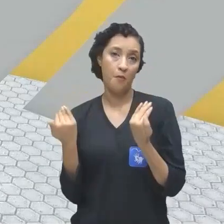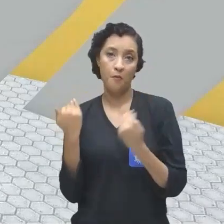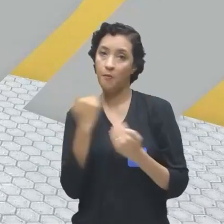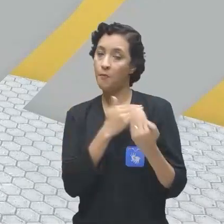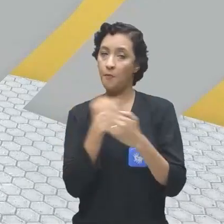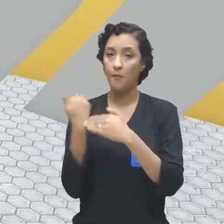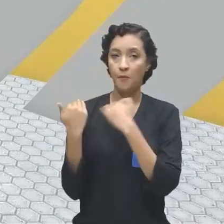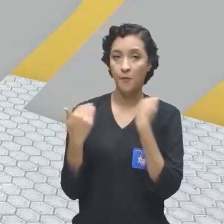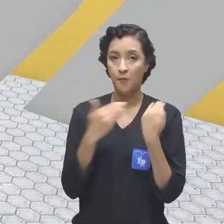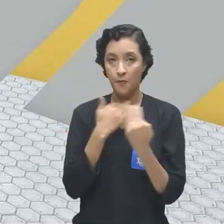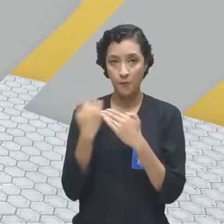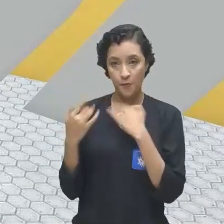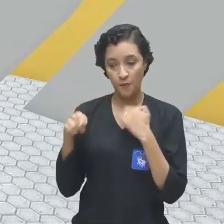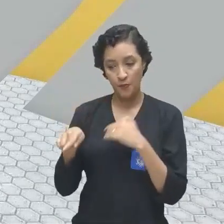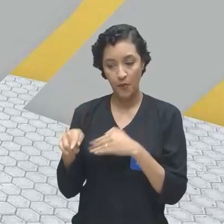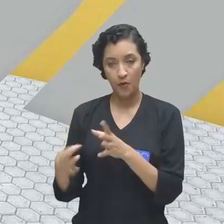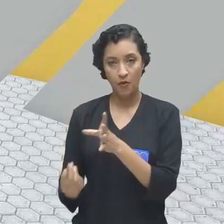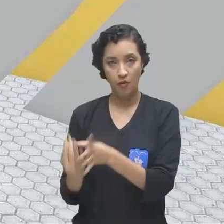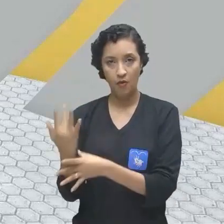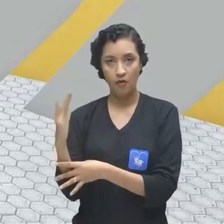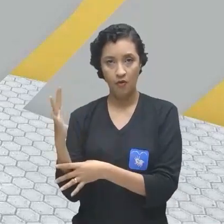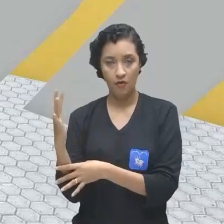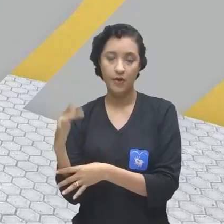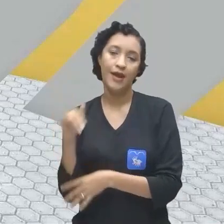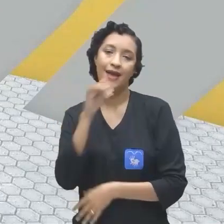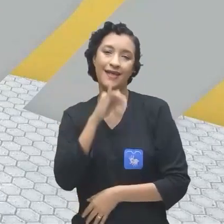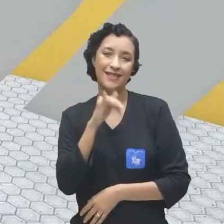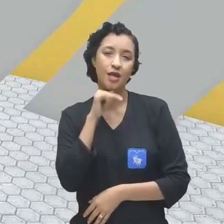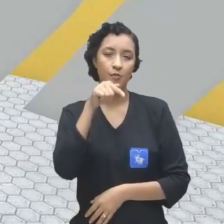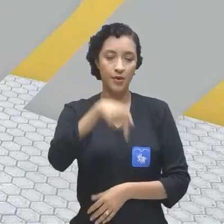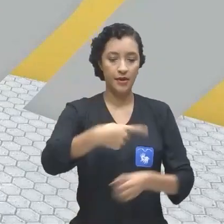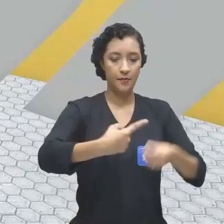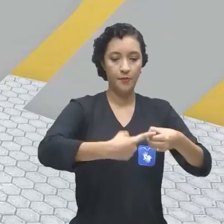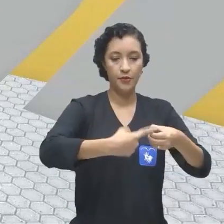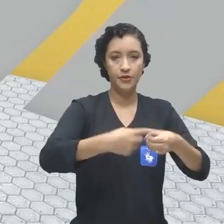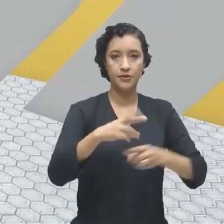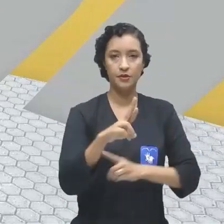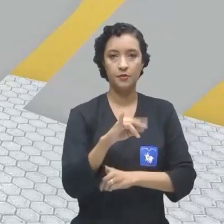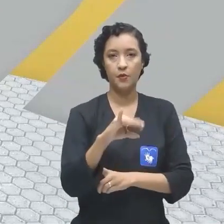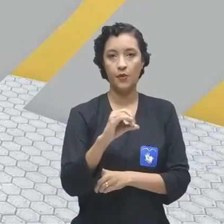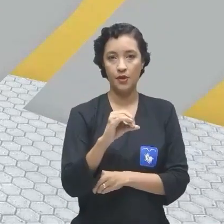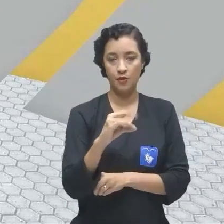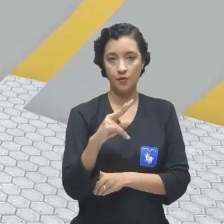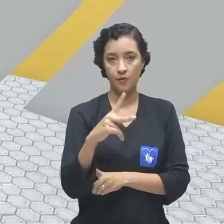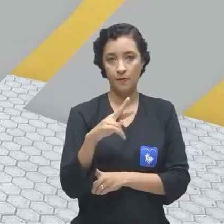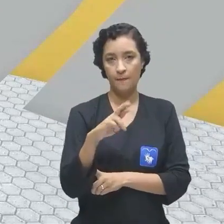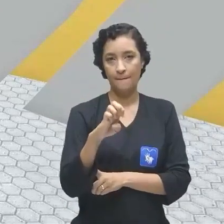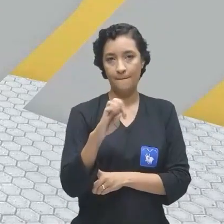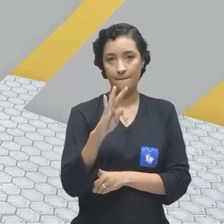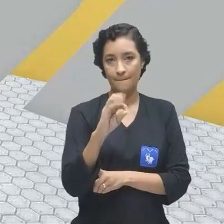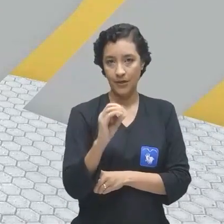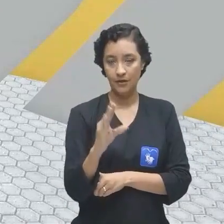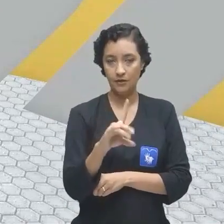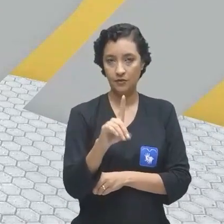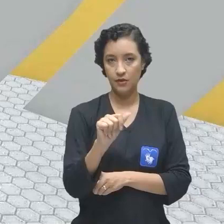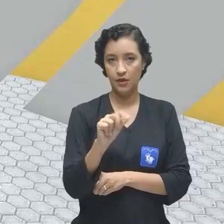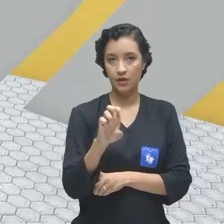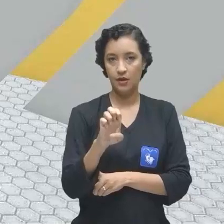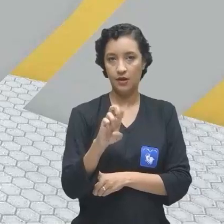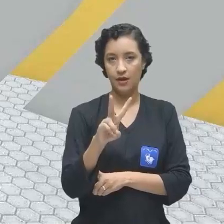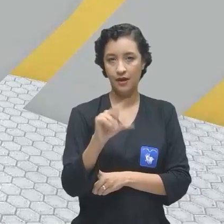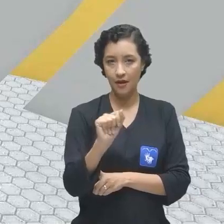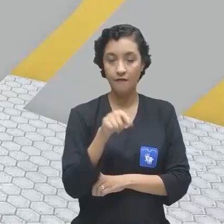no município de Rio Preto da Eva, se planta o quê? Muita laranja, né? Muitas laranjeiras tem naquele lugar.